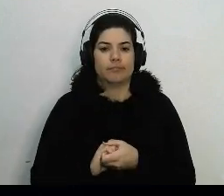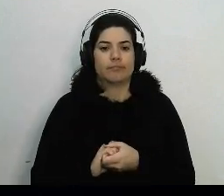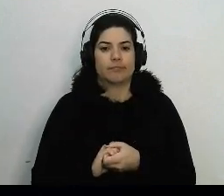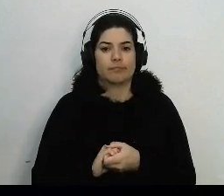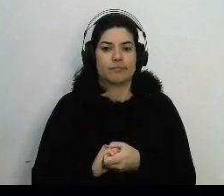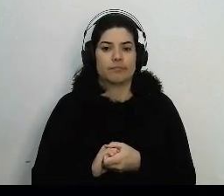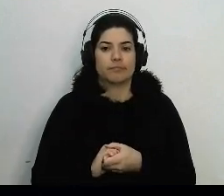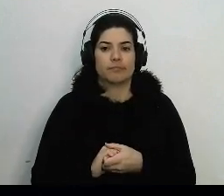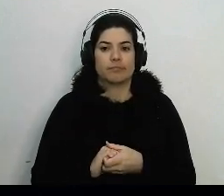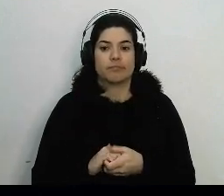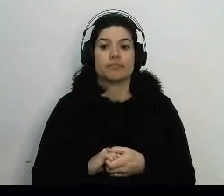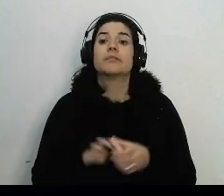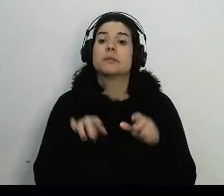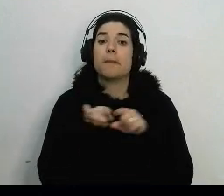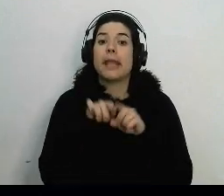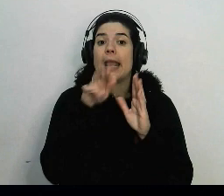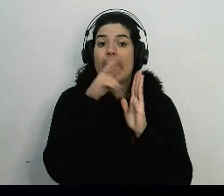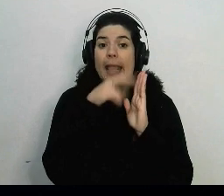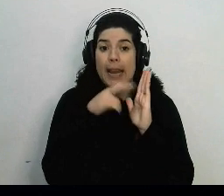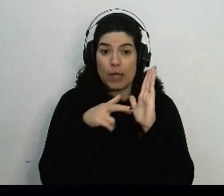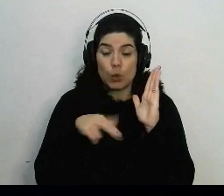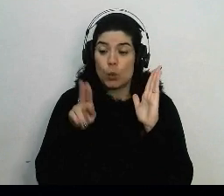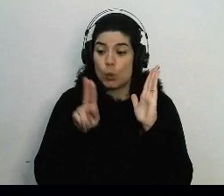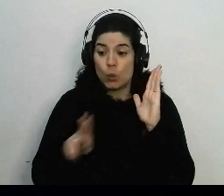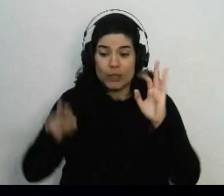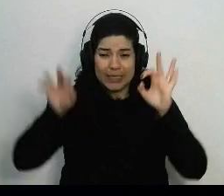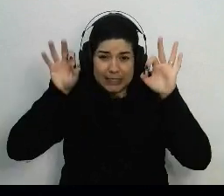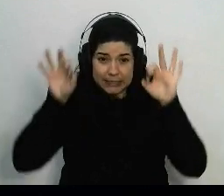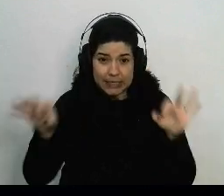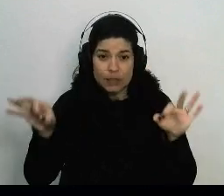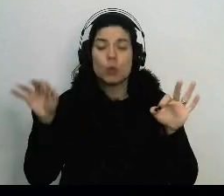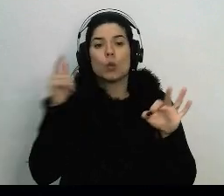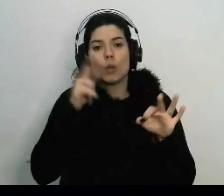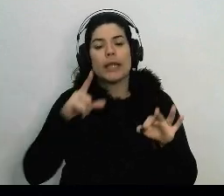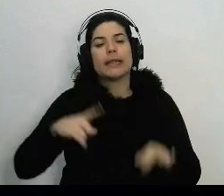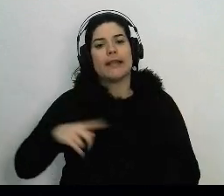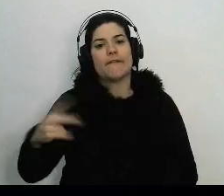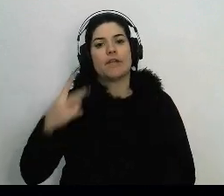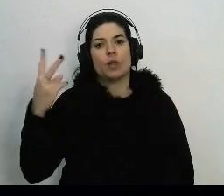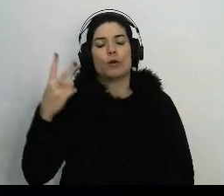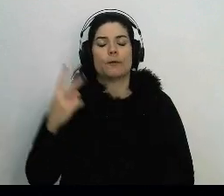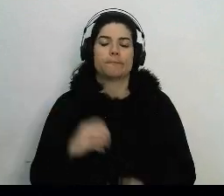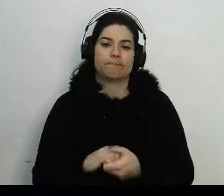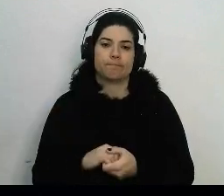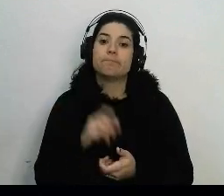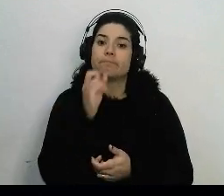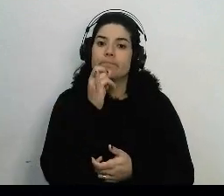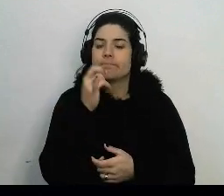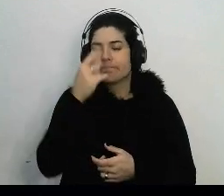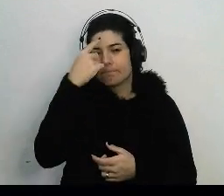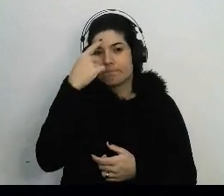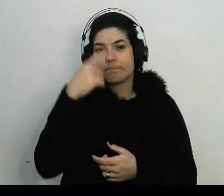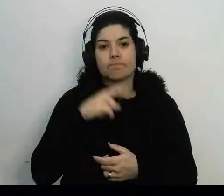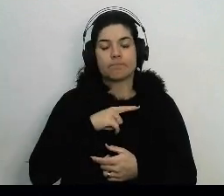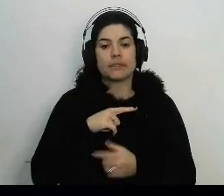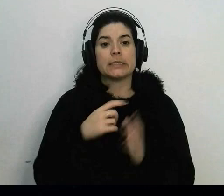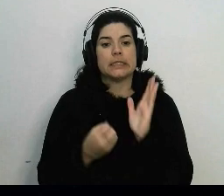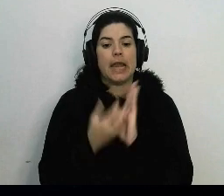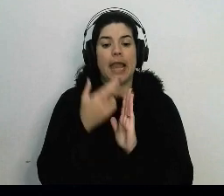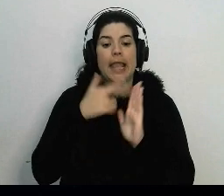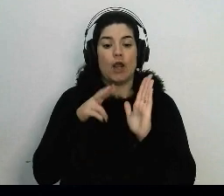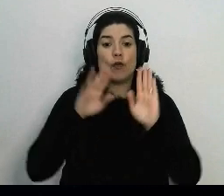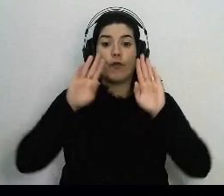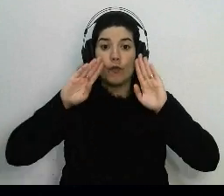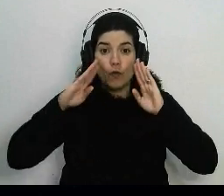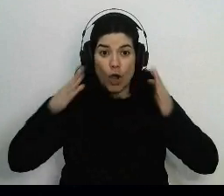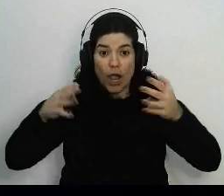fim, os relatórios, quando bem utilizados, possuem valor por time. Pensa que, por exemplo, se eu gerar um relatório focado nas funcionalidades, quem